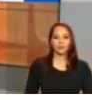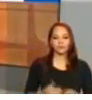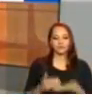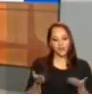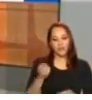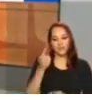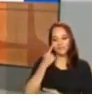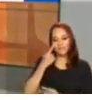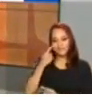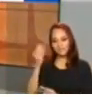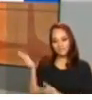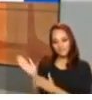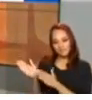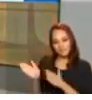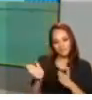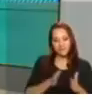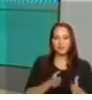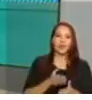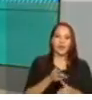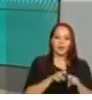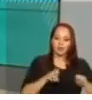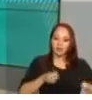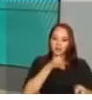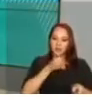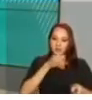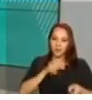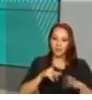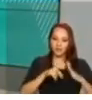Aí você acompanhou com a gente a entrevista no Palácio do